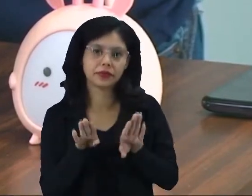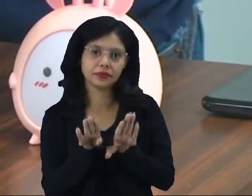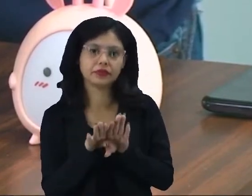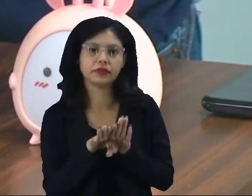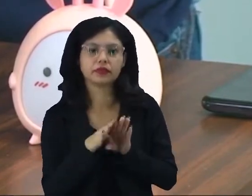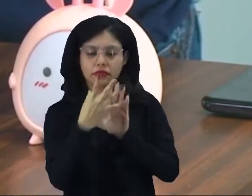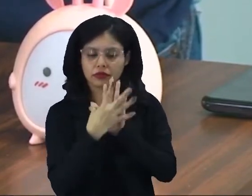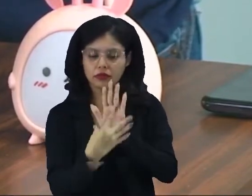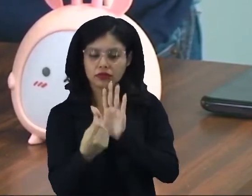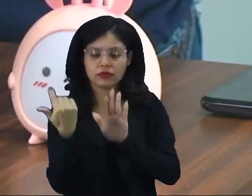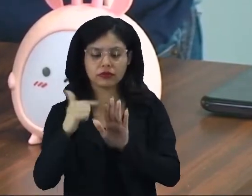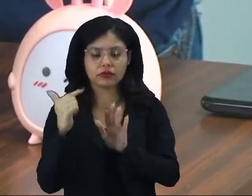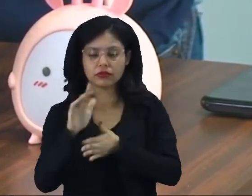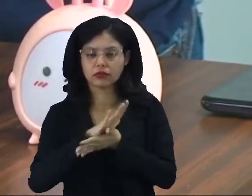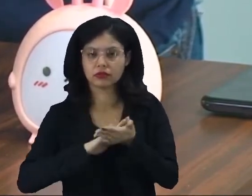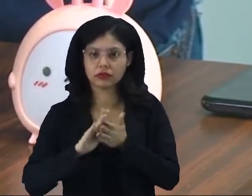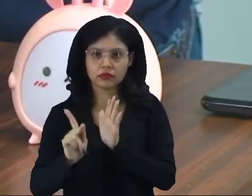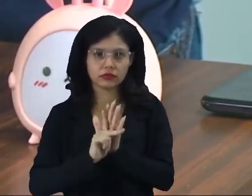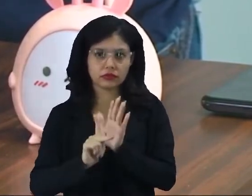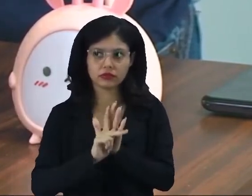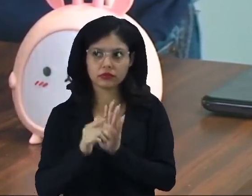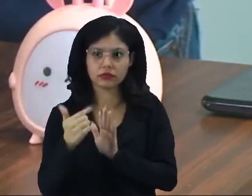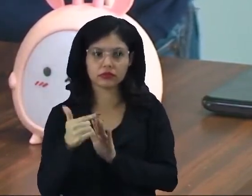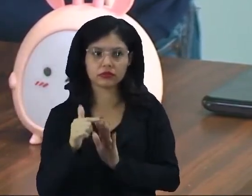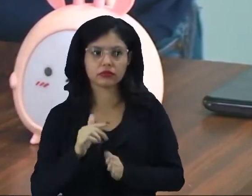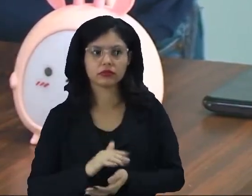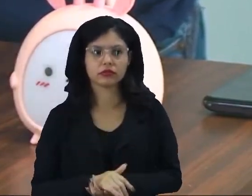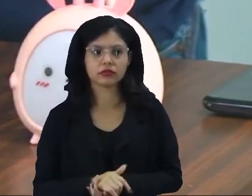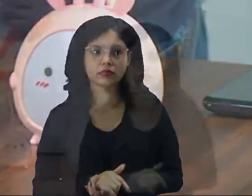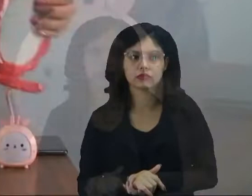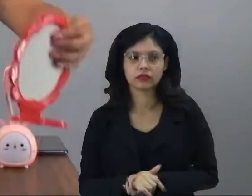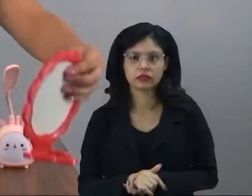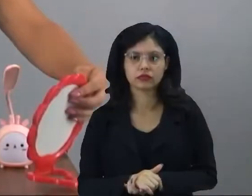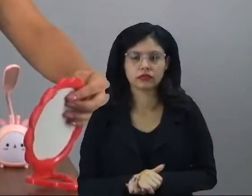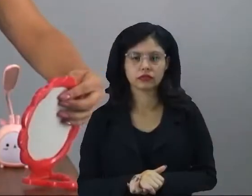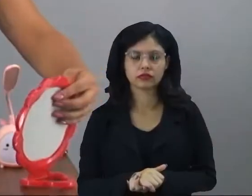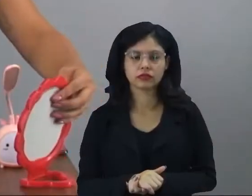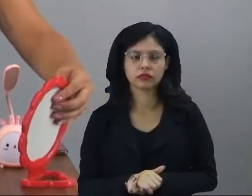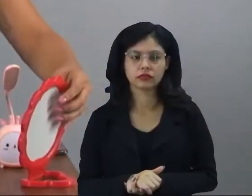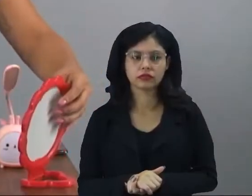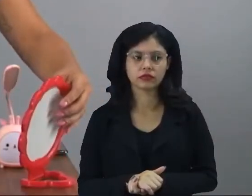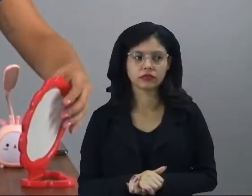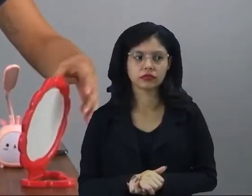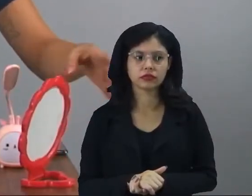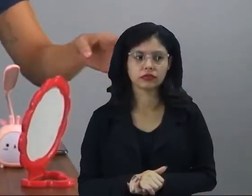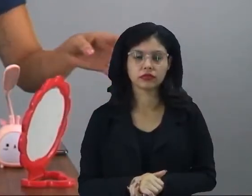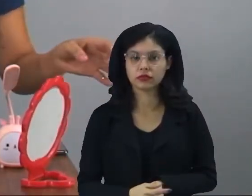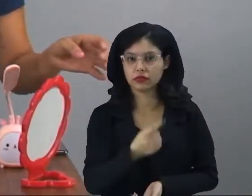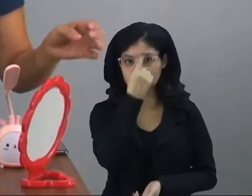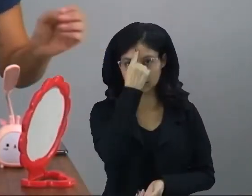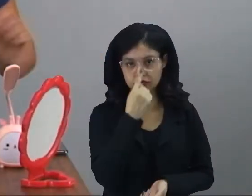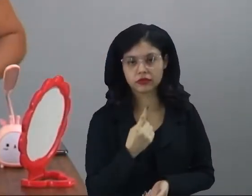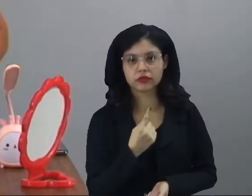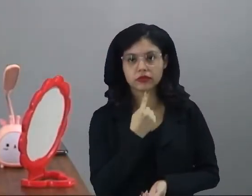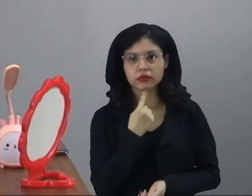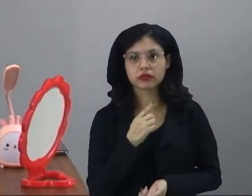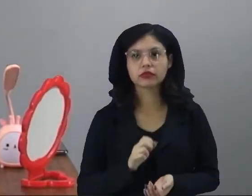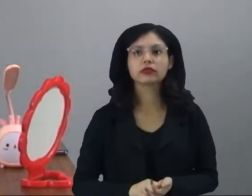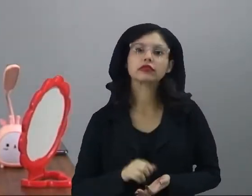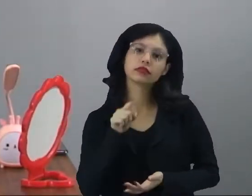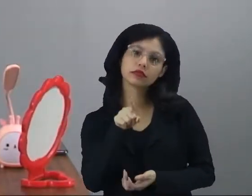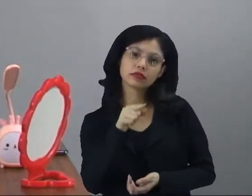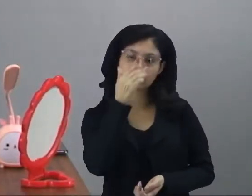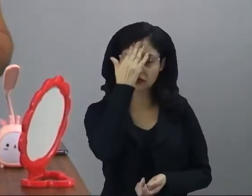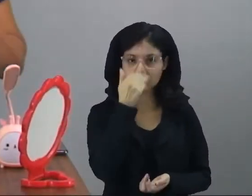refletir, não tem uma luz própria. Outro, eu trouxe agora uma imagem para vocês.